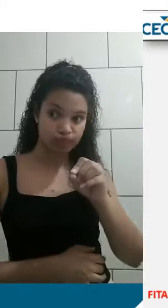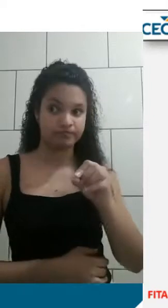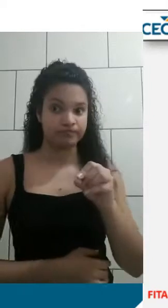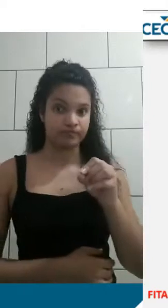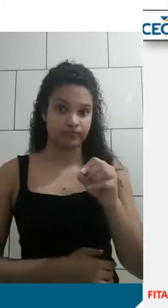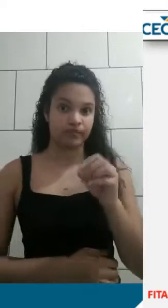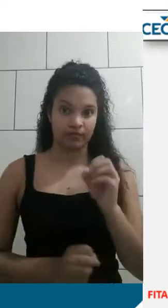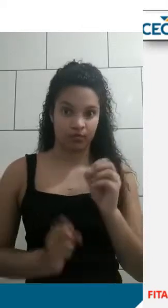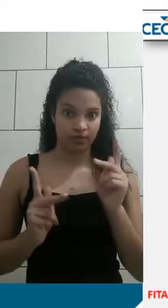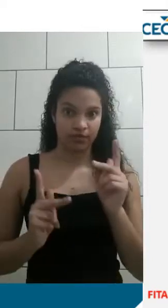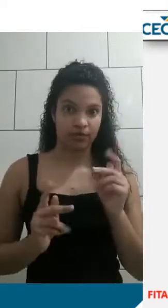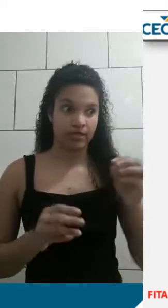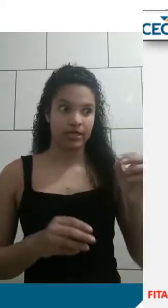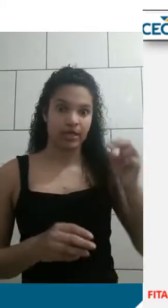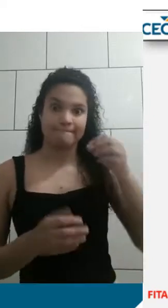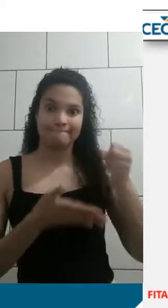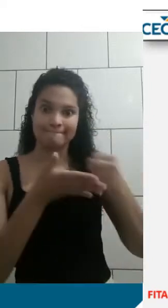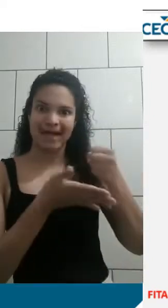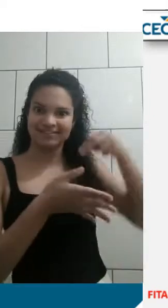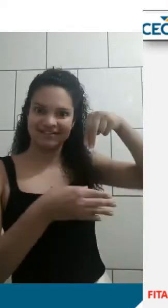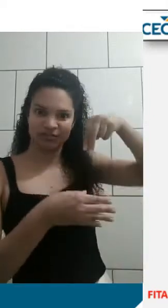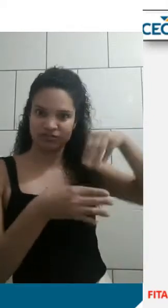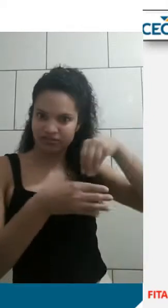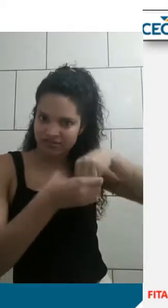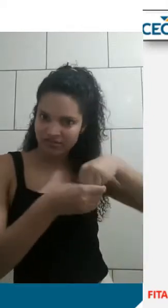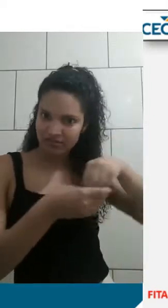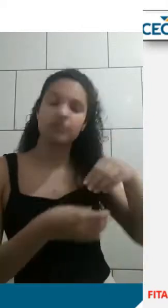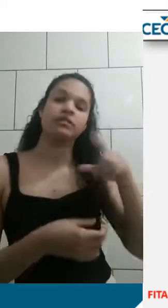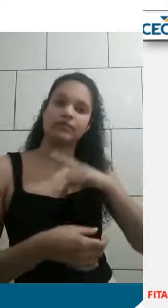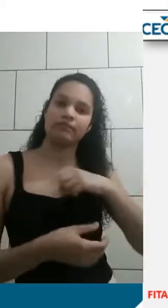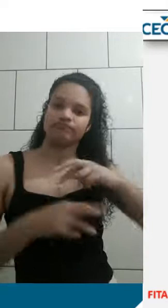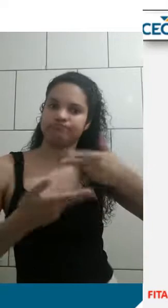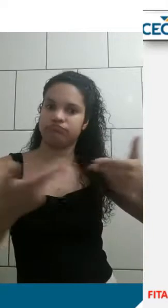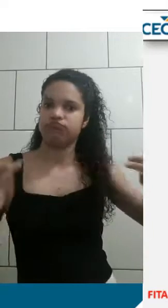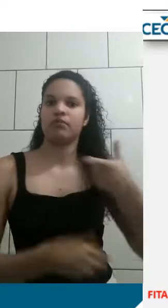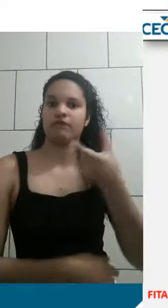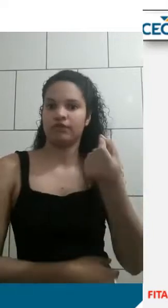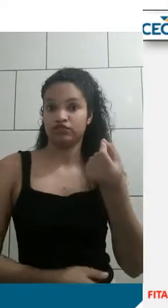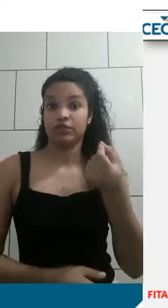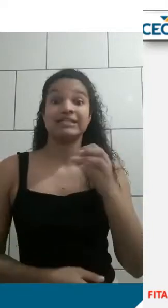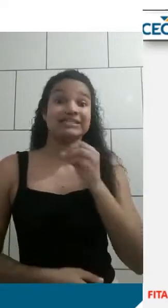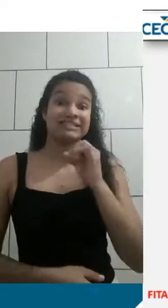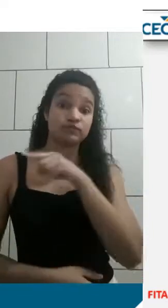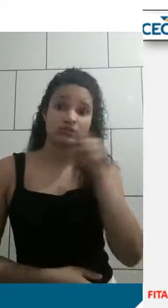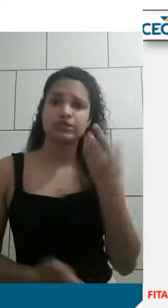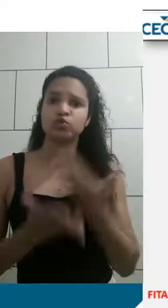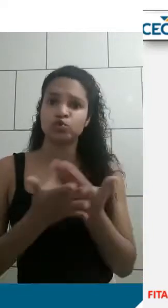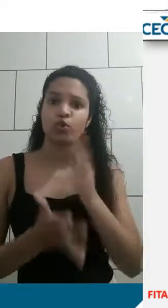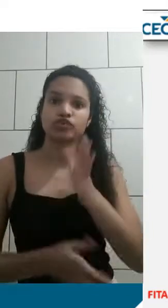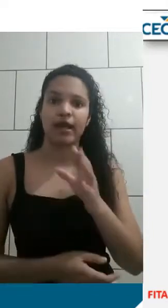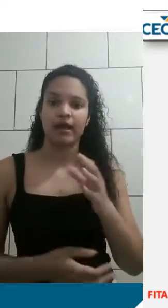nitrogenada. Em matemática a gente chama esse estudo de análise combinatória. Se você já estudou análise combinatória,